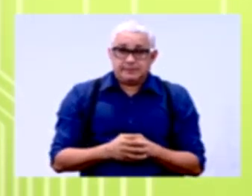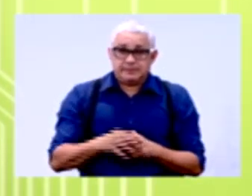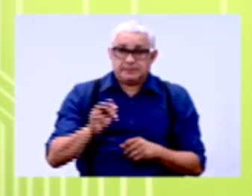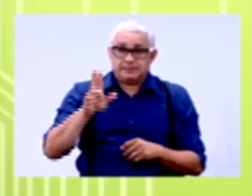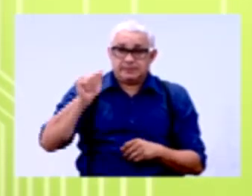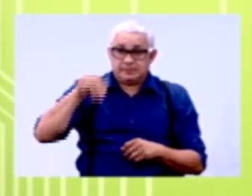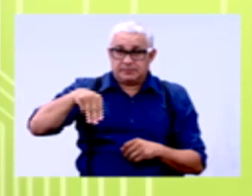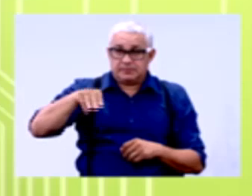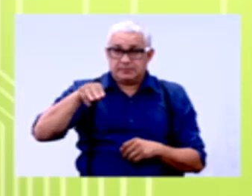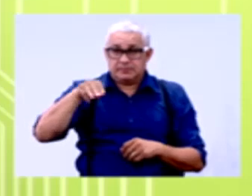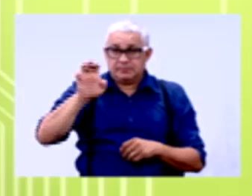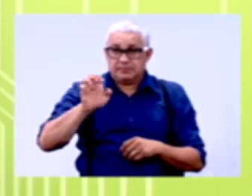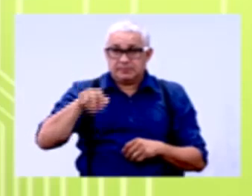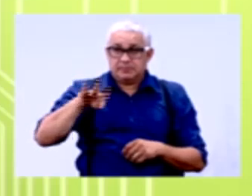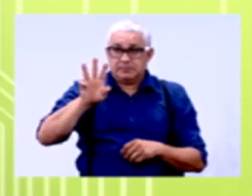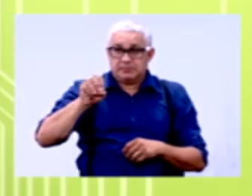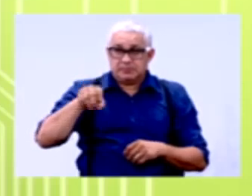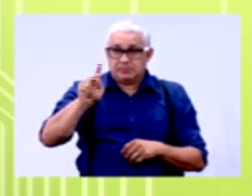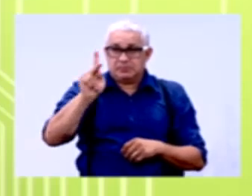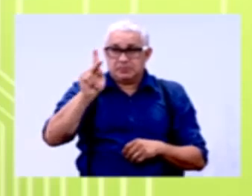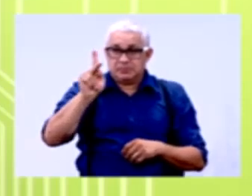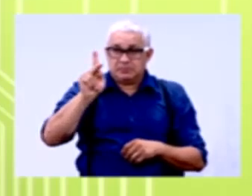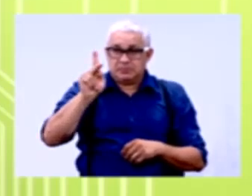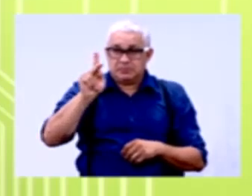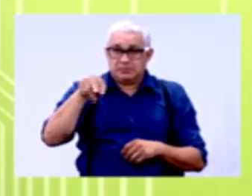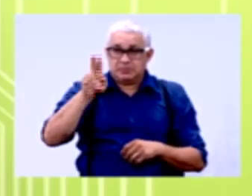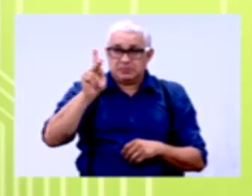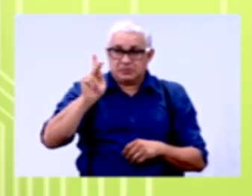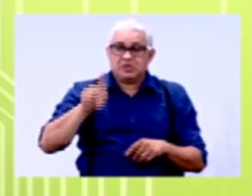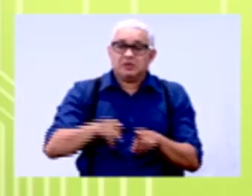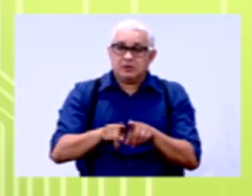framework Bootstrap, que ele é um auxiliar